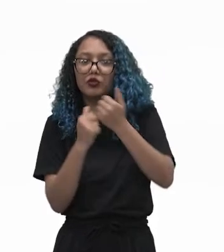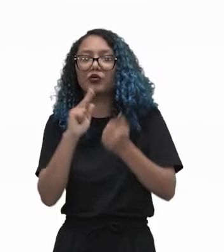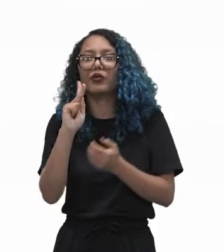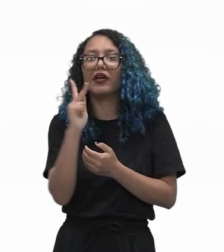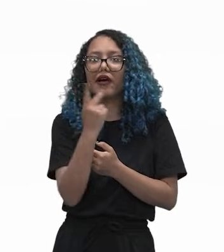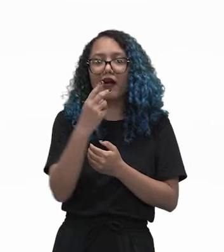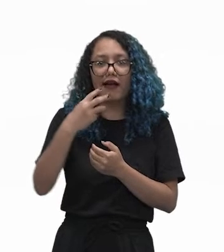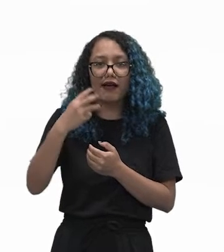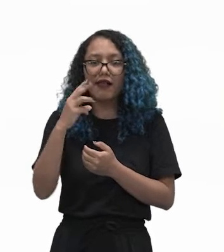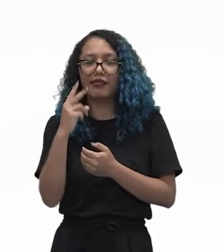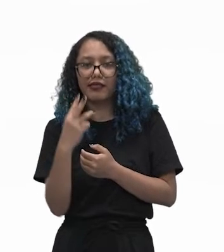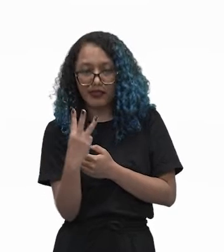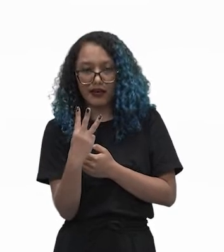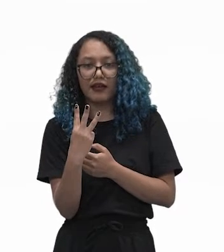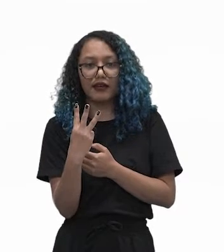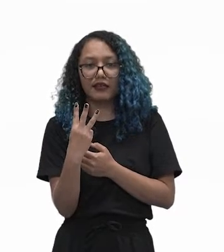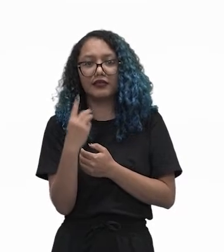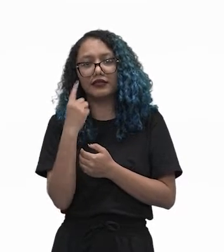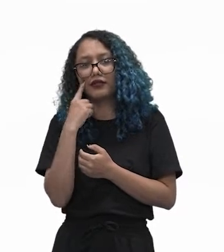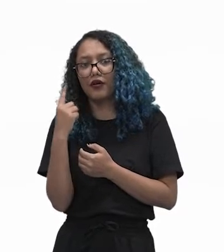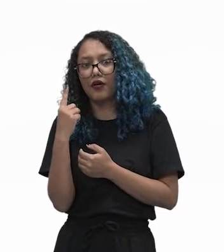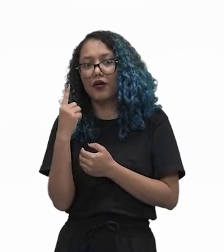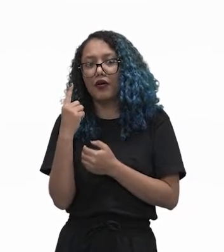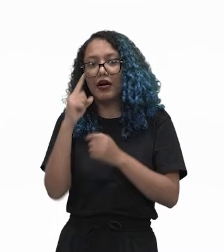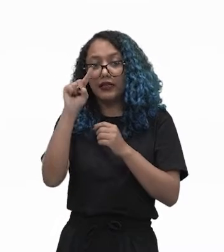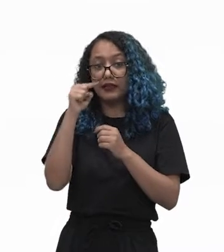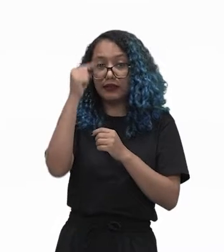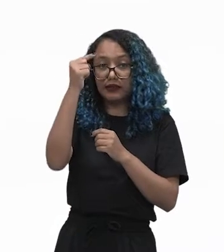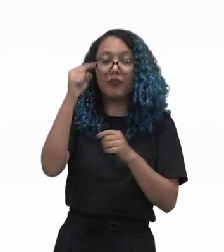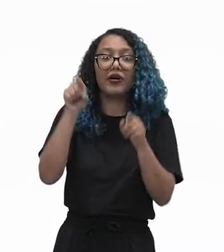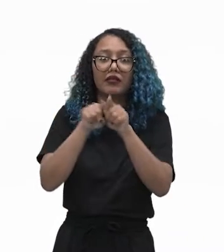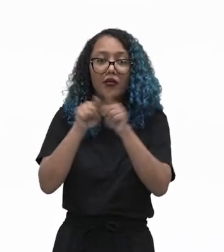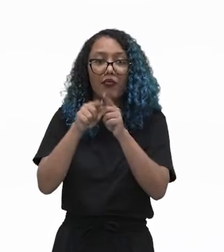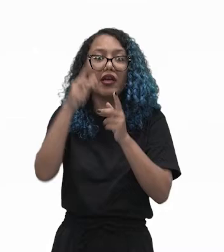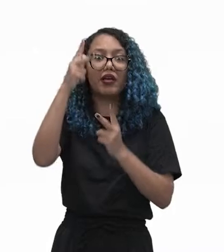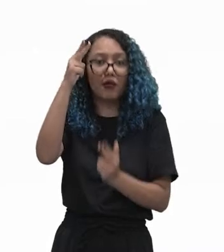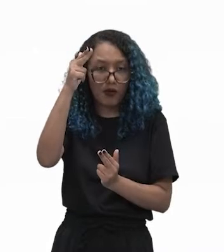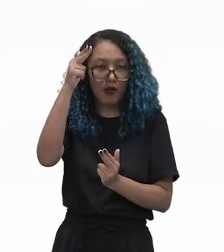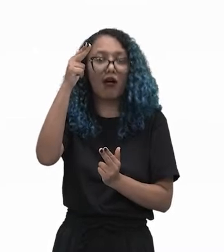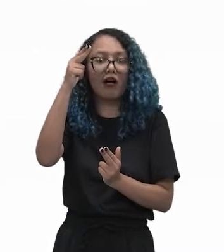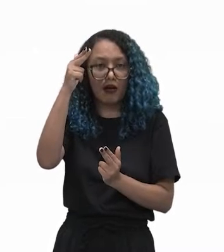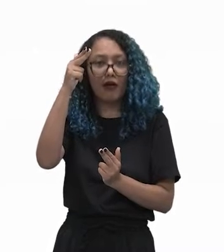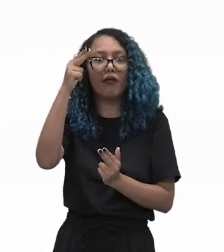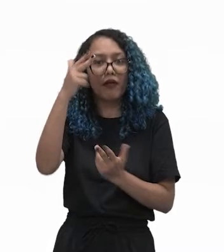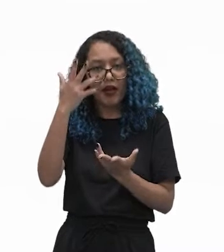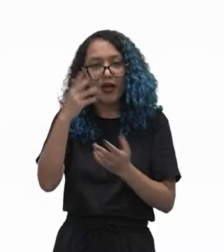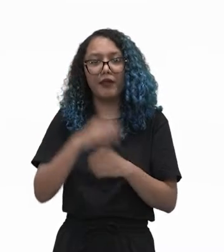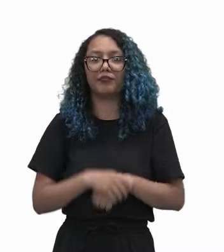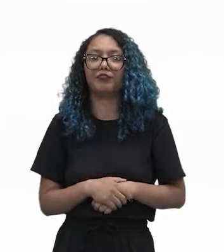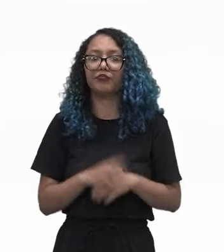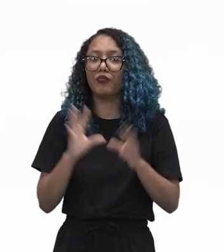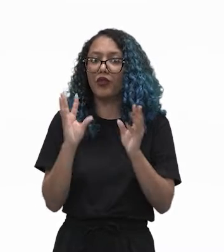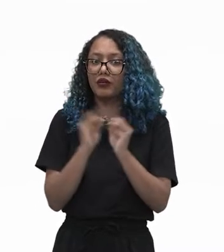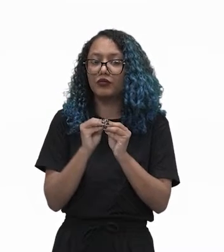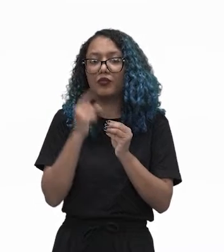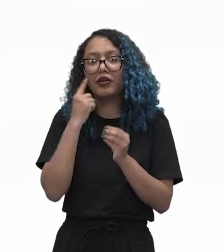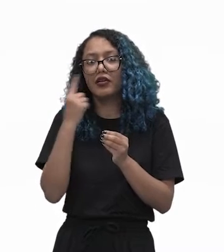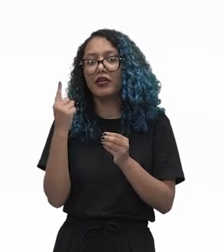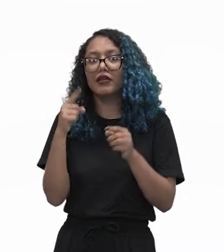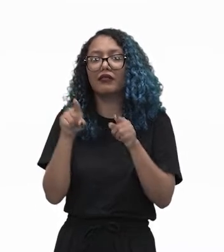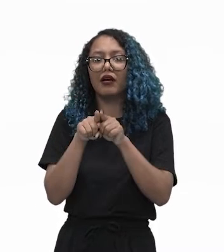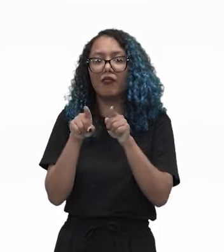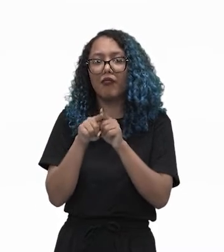coisa, estão vendo? Tem 3 hidrogênios, CH3. Essa é a fórmula estrutural condensada. Aqui ó, tem 2